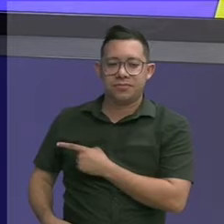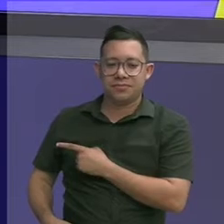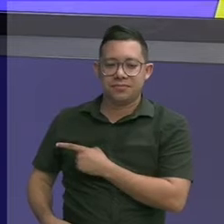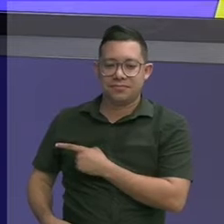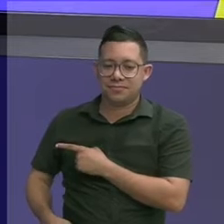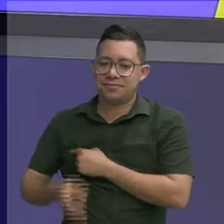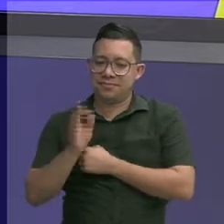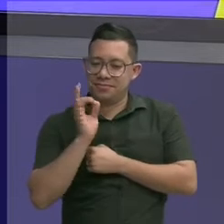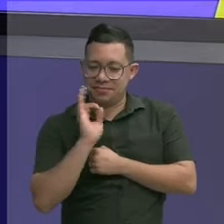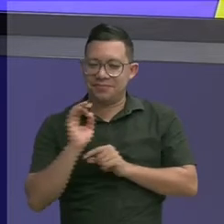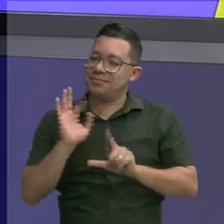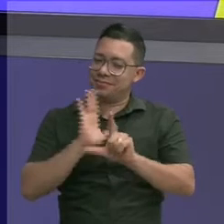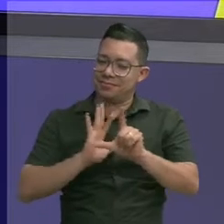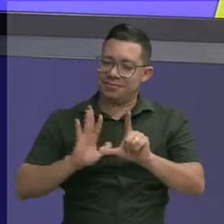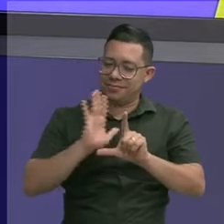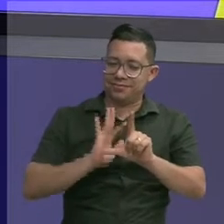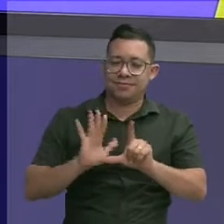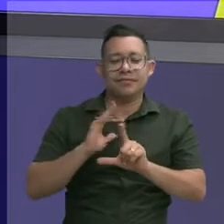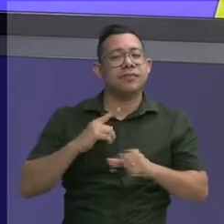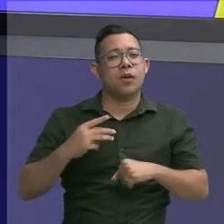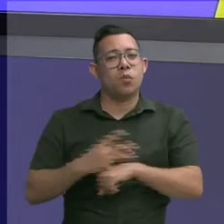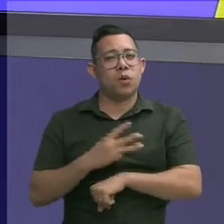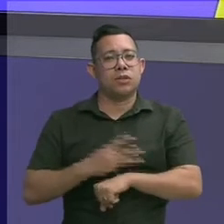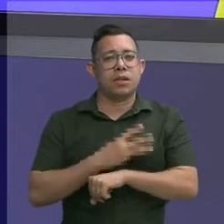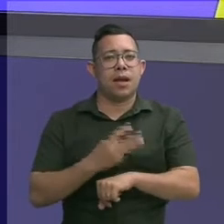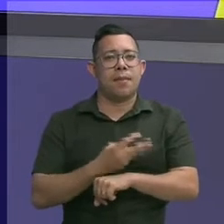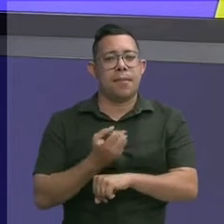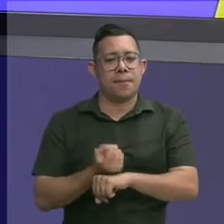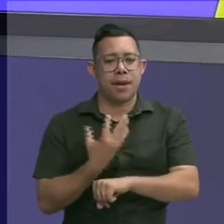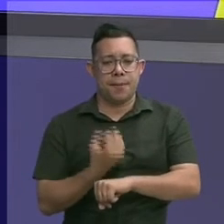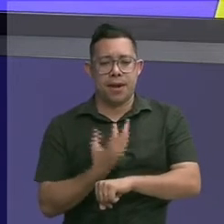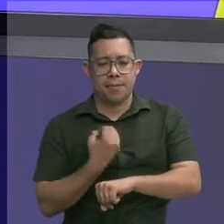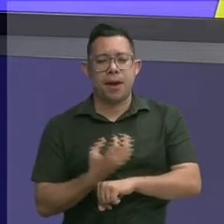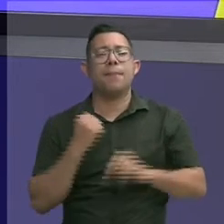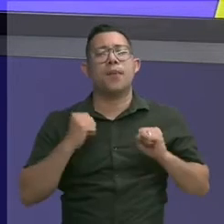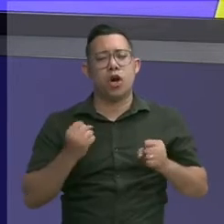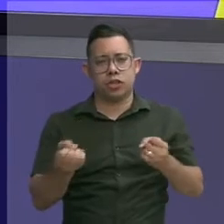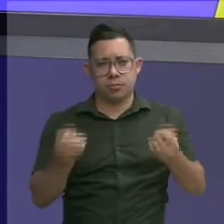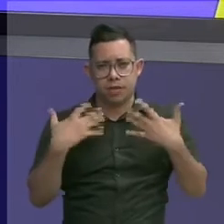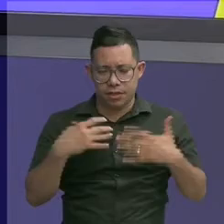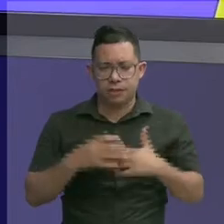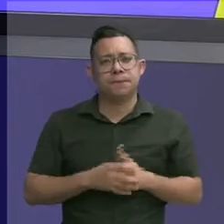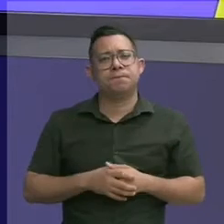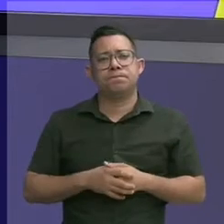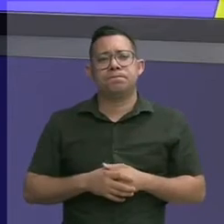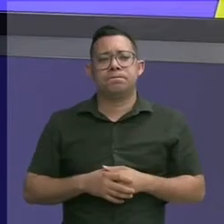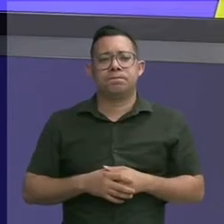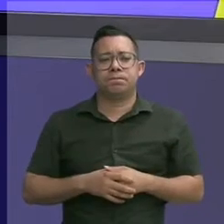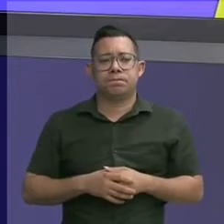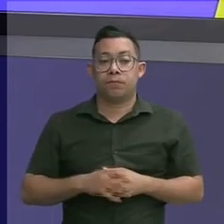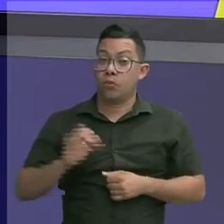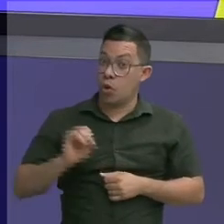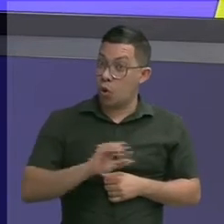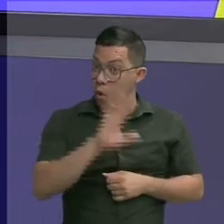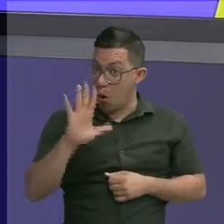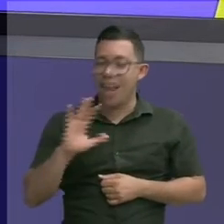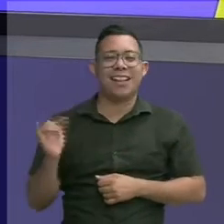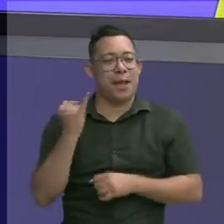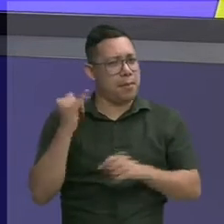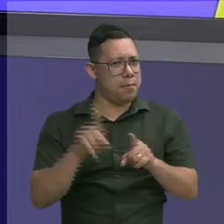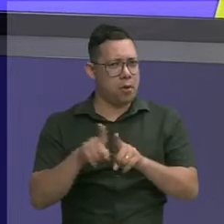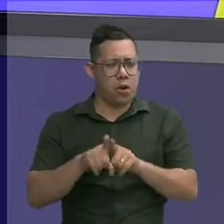de mandar sua participação aqui para o WhatsApp do programa com as suas dúvidas com as suas sugestões nem que seja um oi para gente